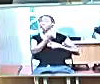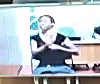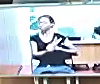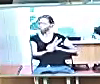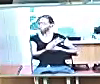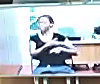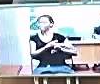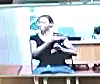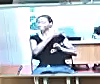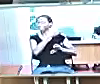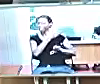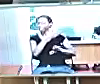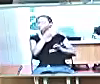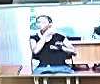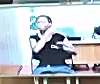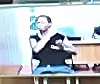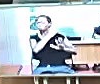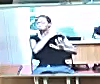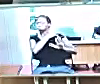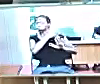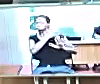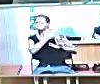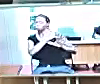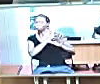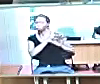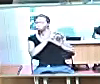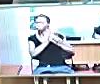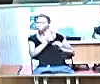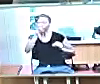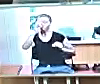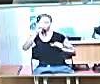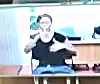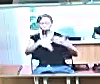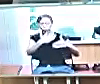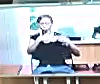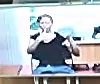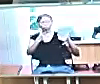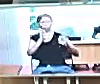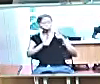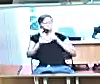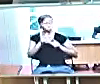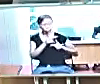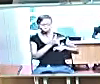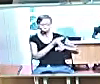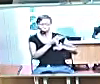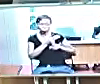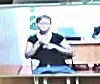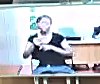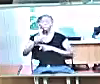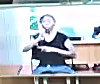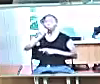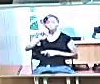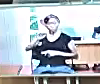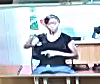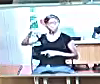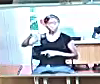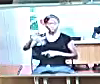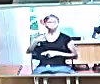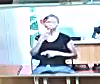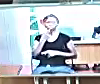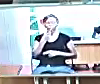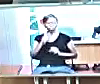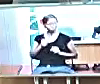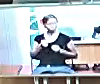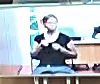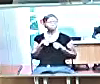então é uma a história e de avanços de conquistas é o jean reforçou o caráter